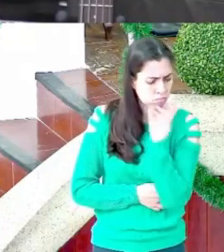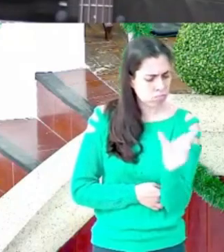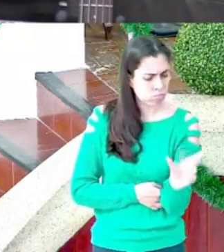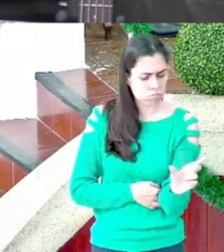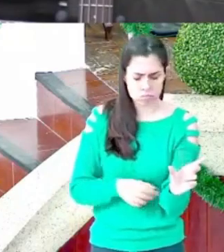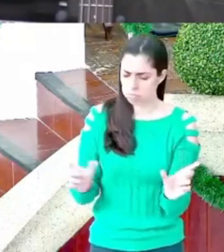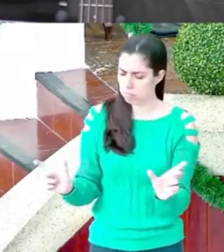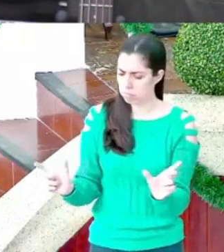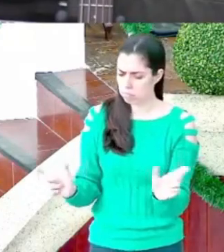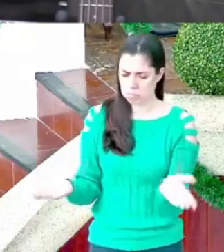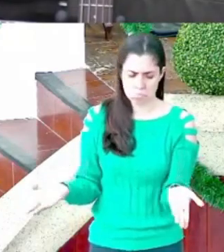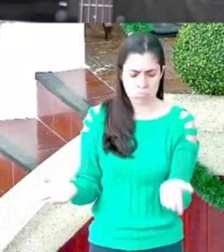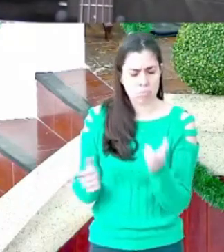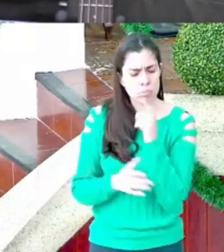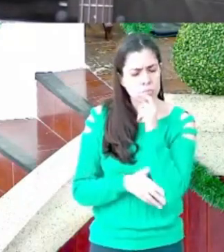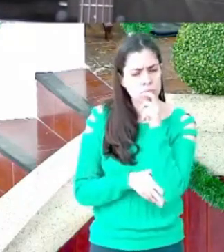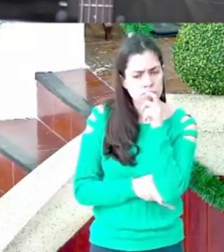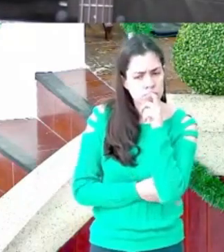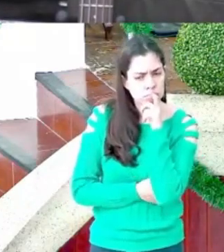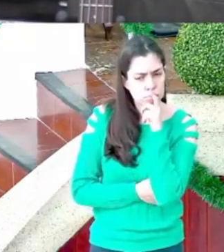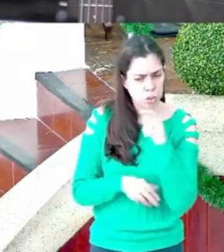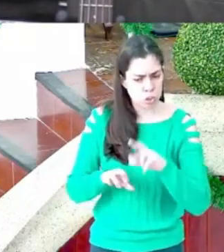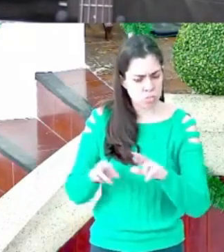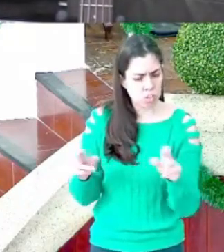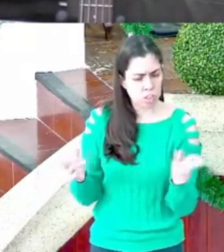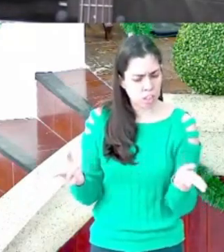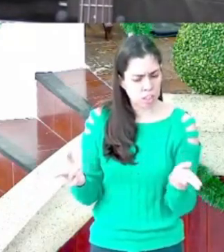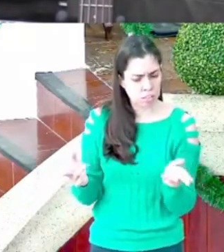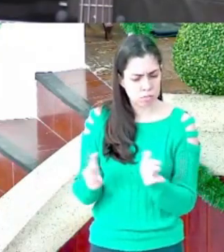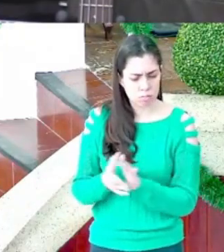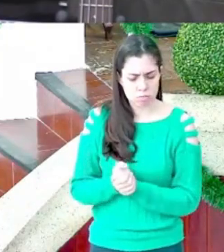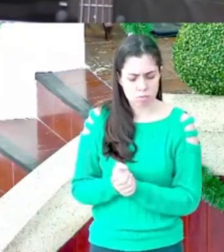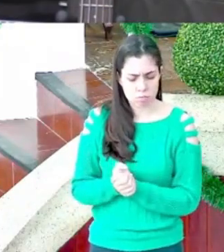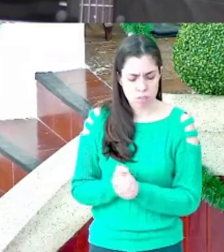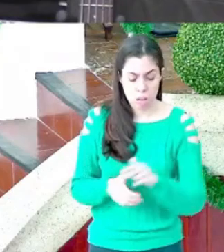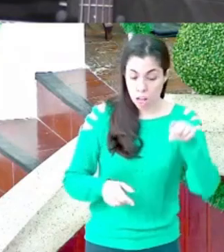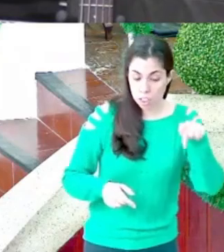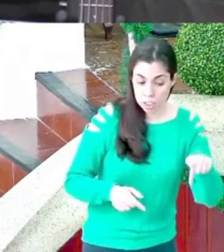de serem vistos por eles. Ou seja, esconda